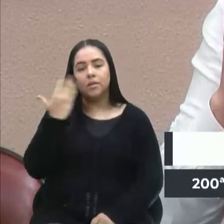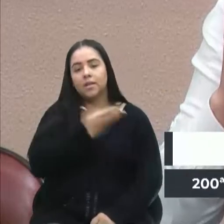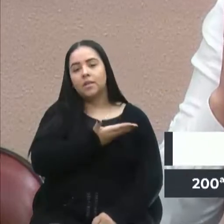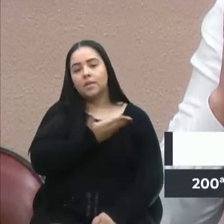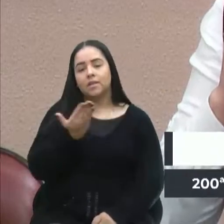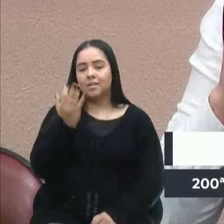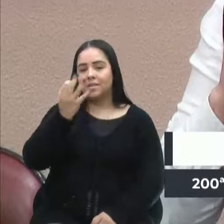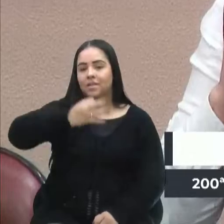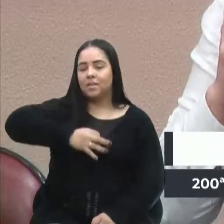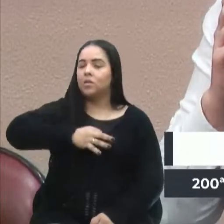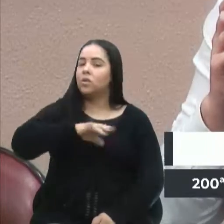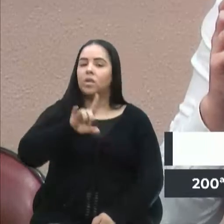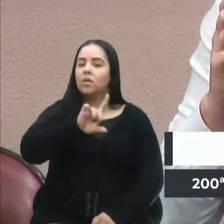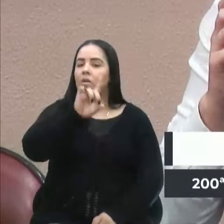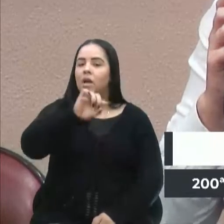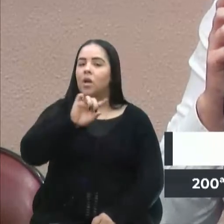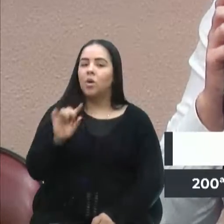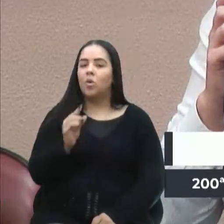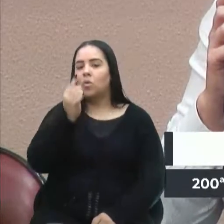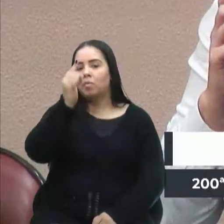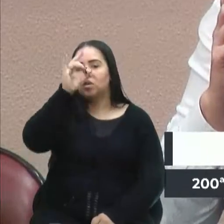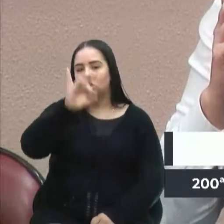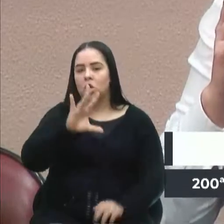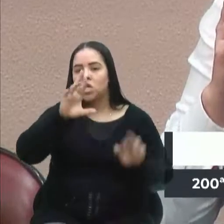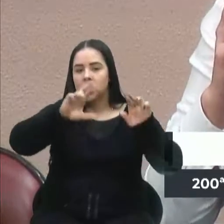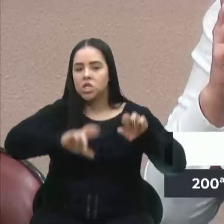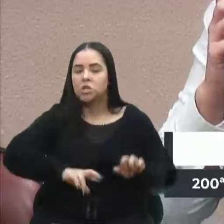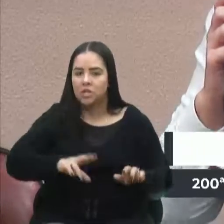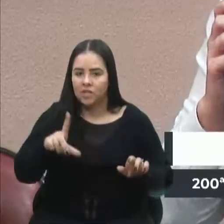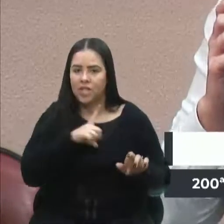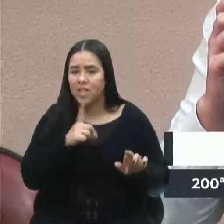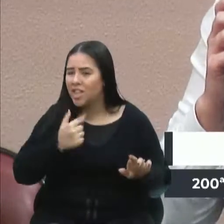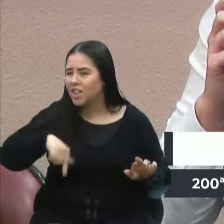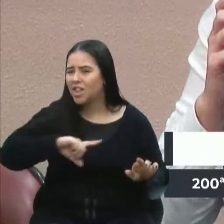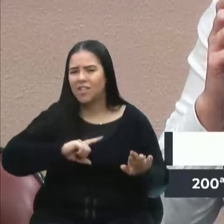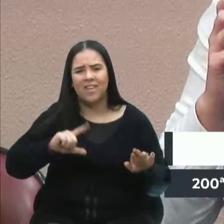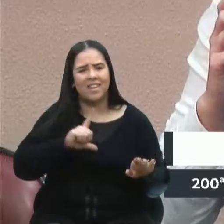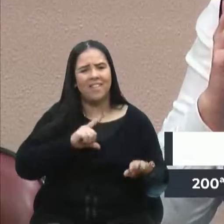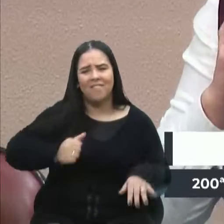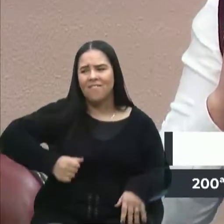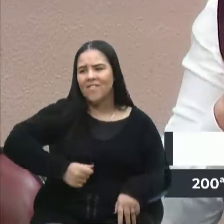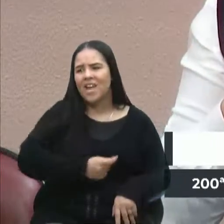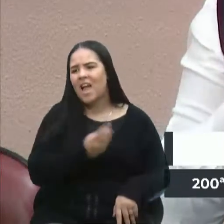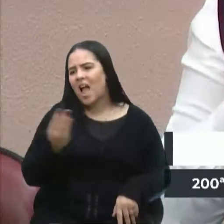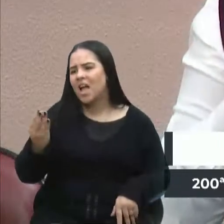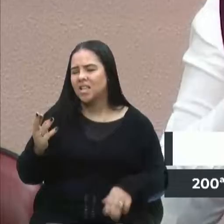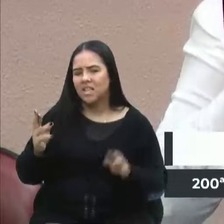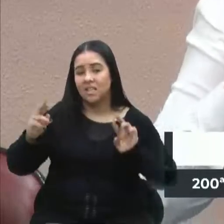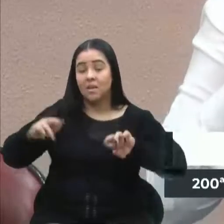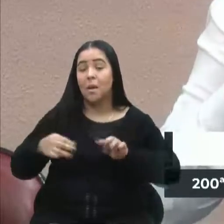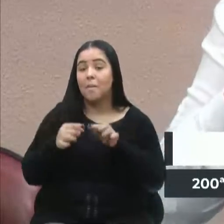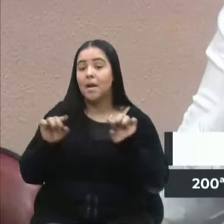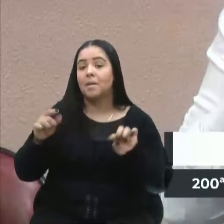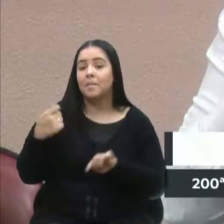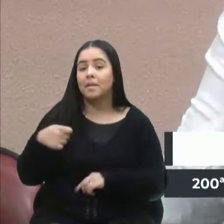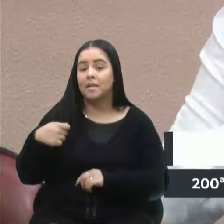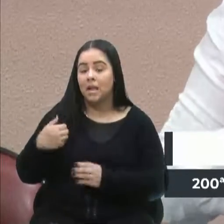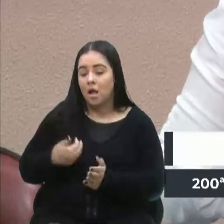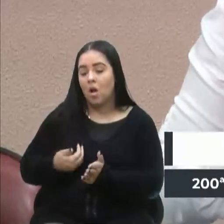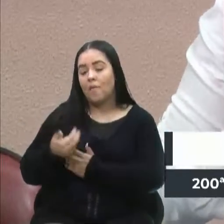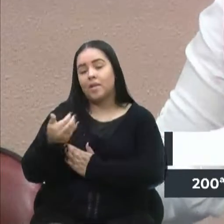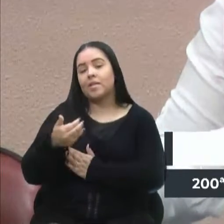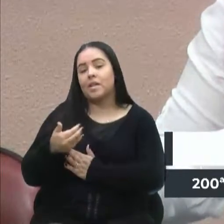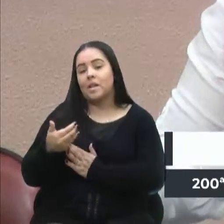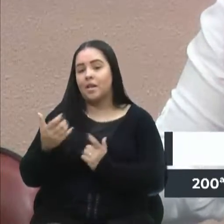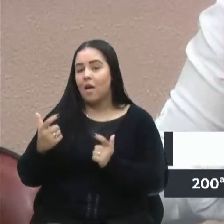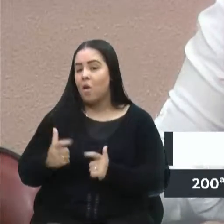e tenho certeza que não é a única região que será contemplada. Teremos outras regiões também, mas é preciso que se comece por algum lugar,